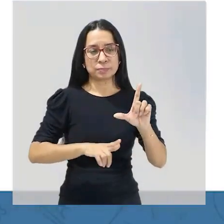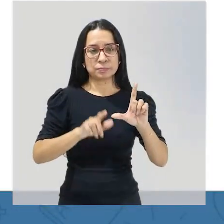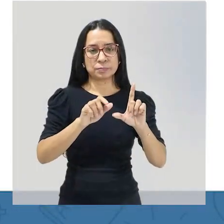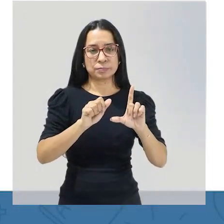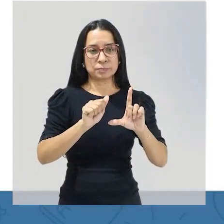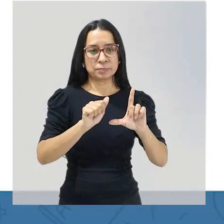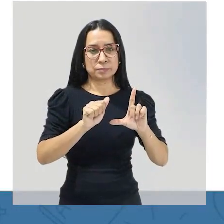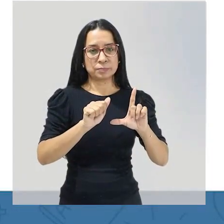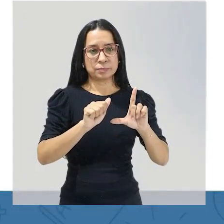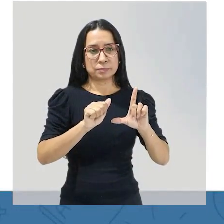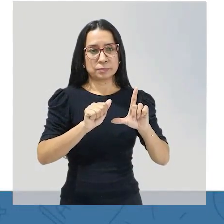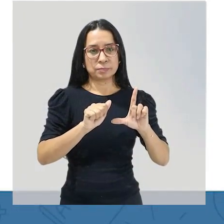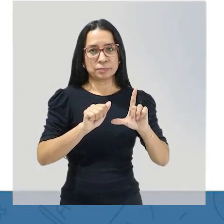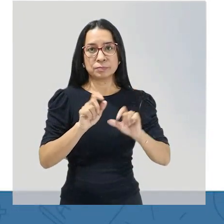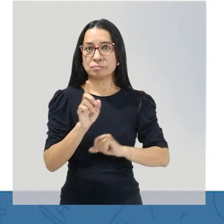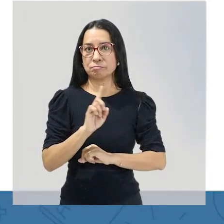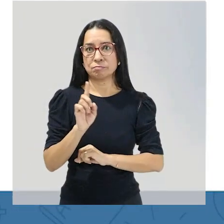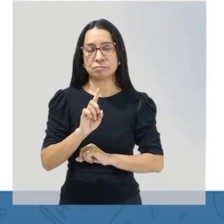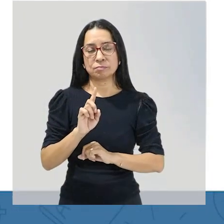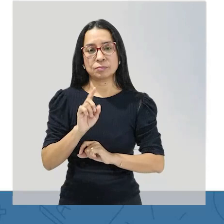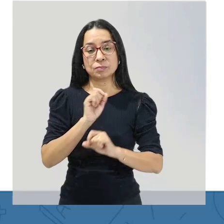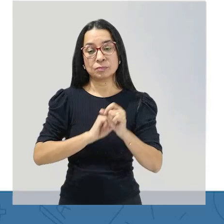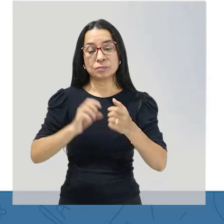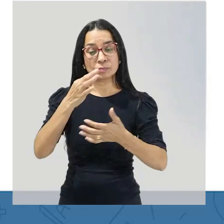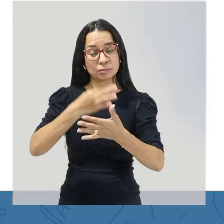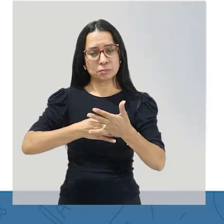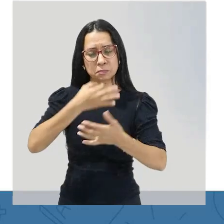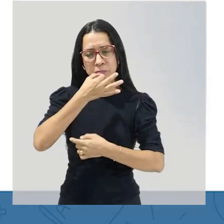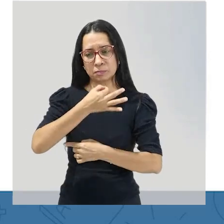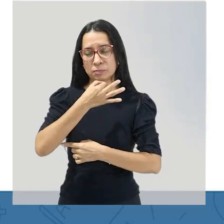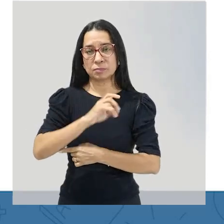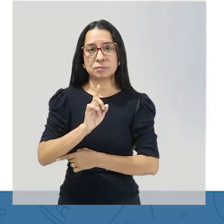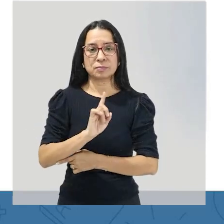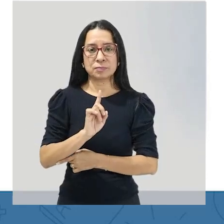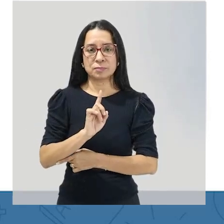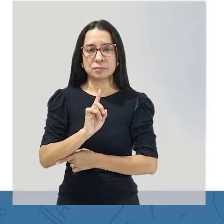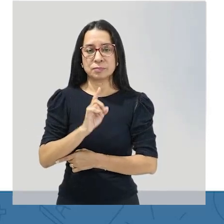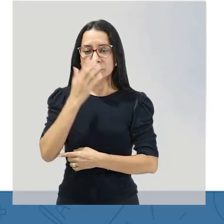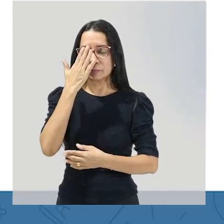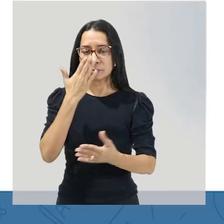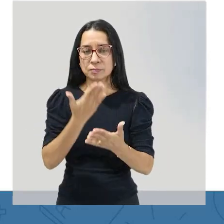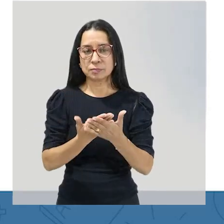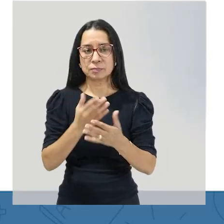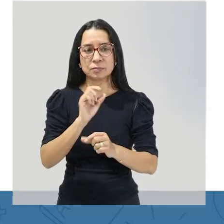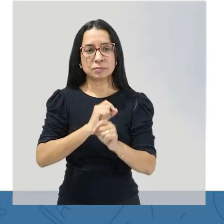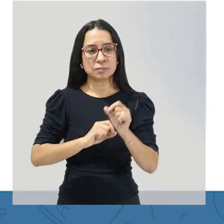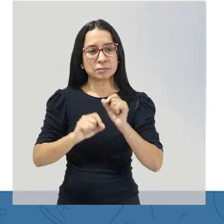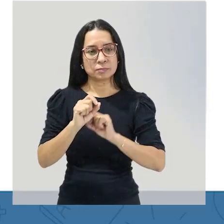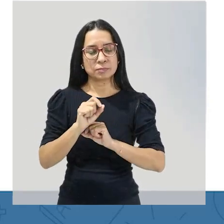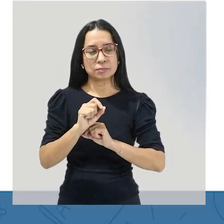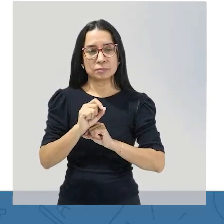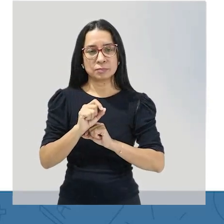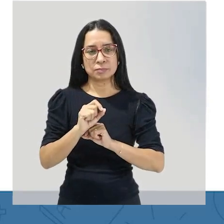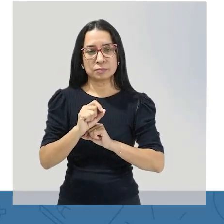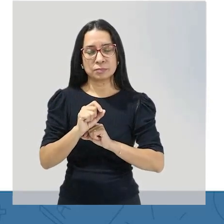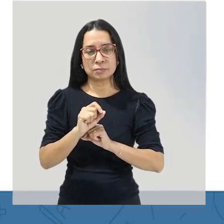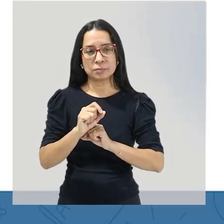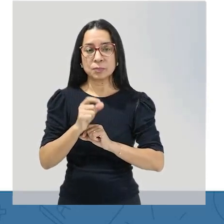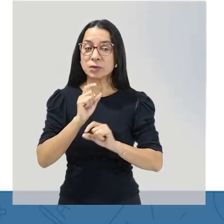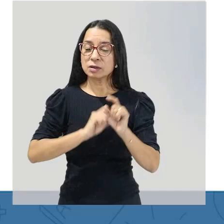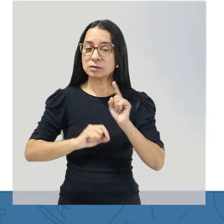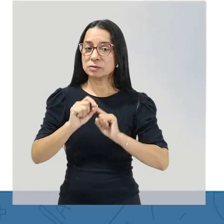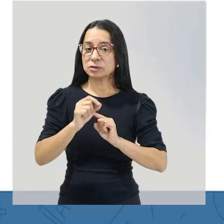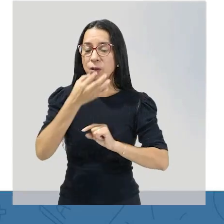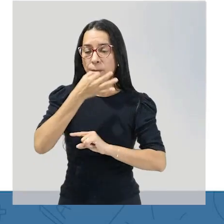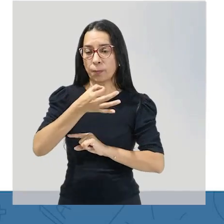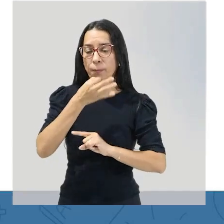de estéticas antigas, não é isso que o texto critica. Com certeza, ele está criticando os estereótipos, as